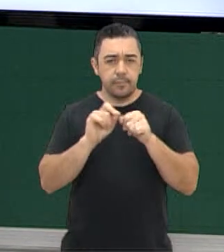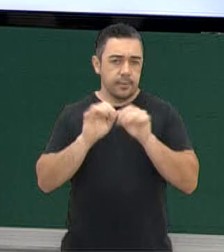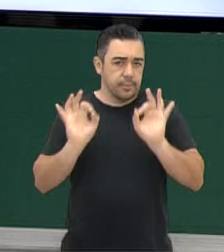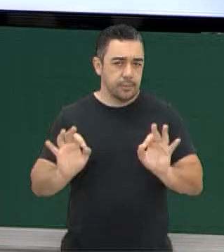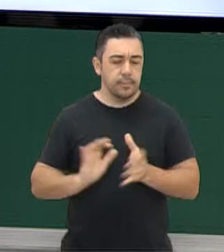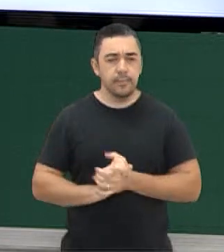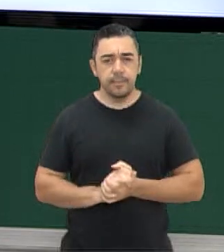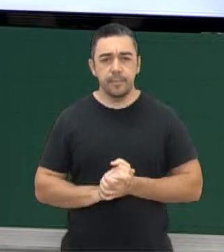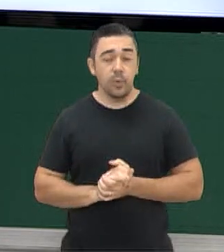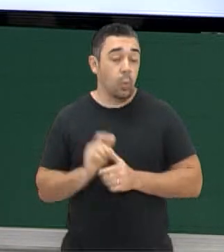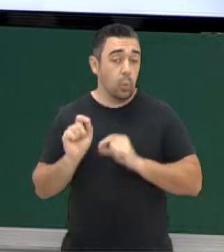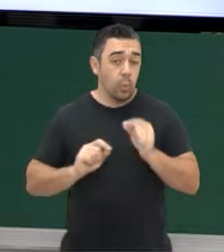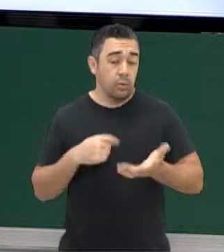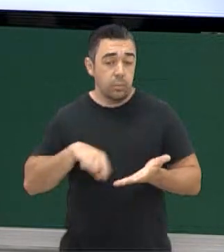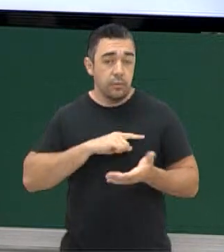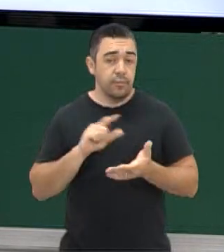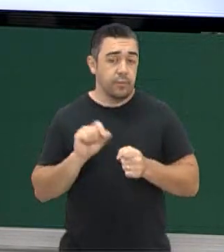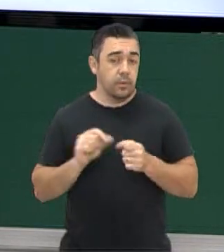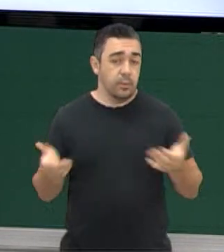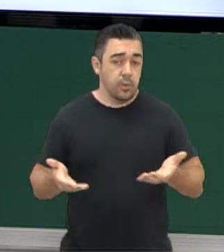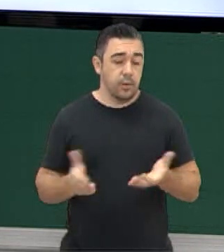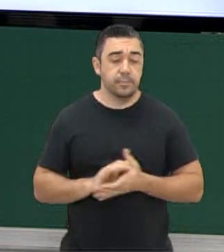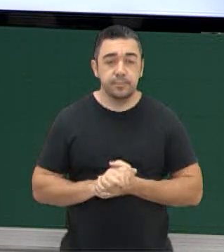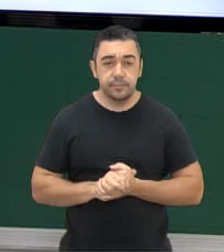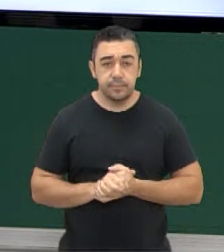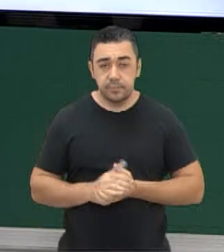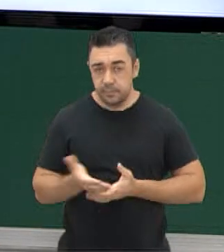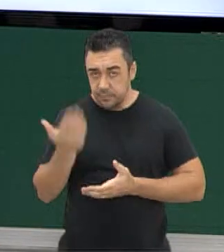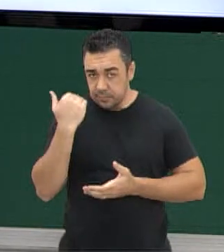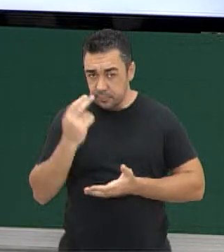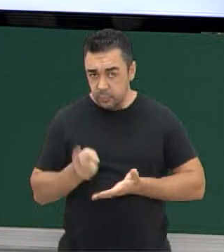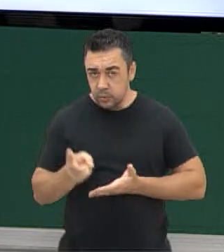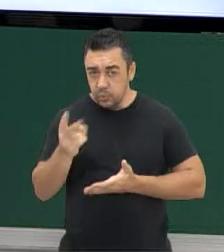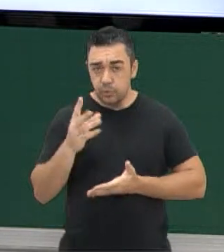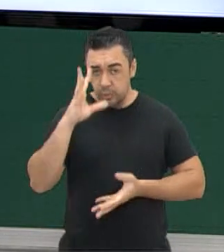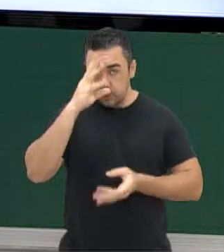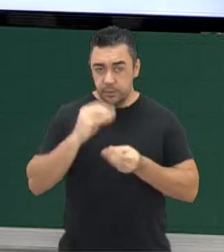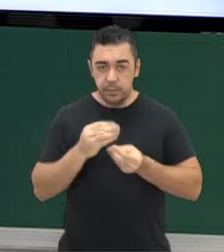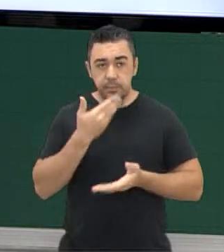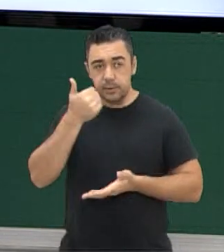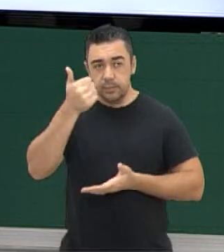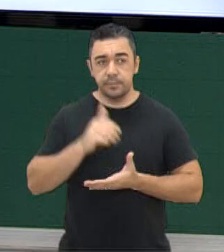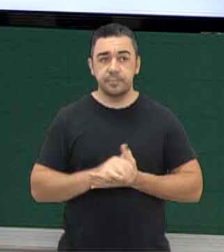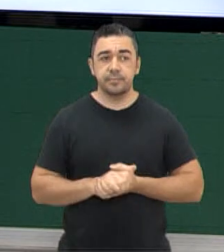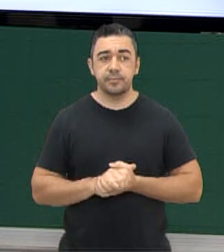outro, que foi o que nós fizemos aqui. Vamos continuar para entender melhor.